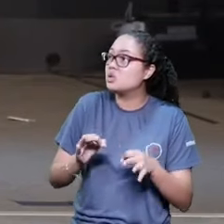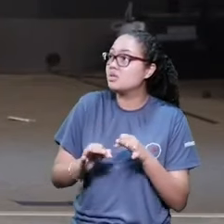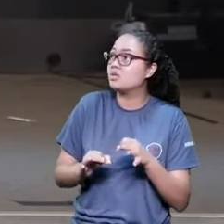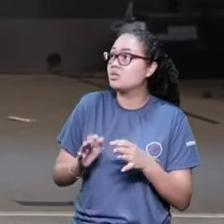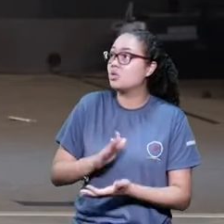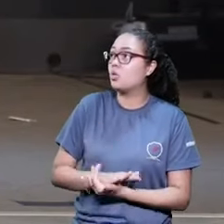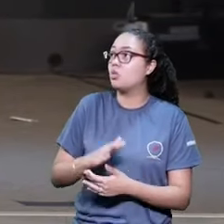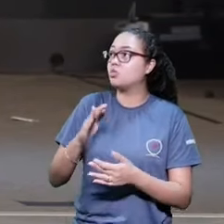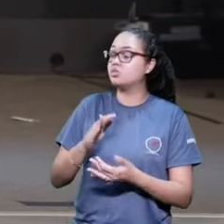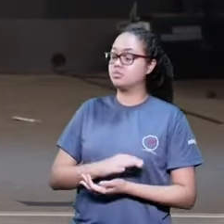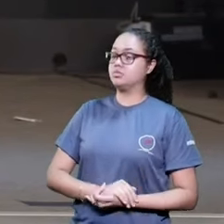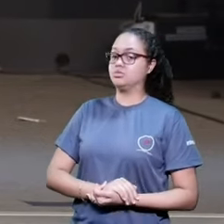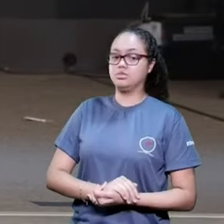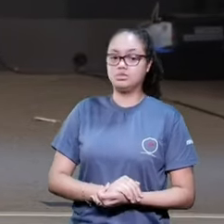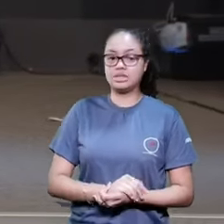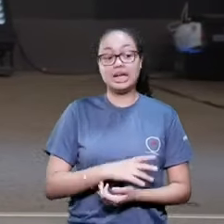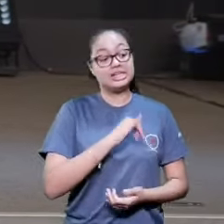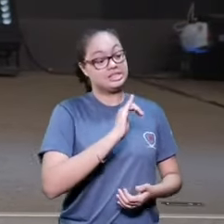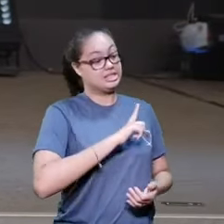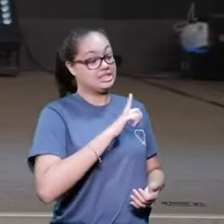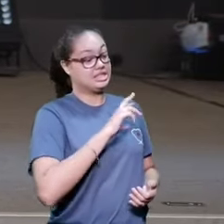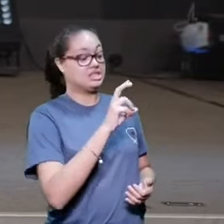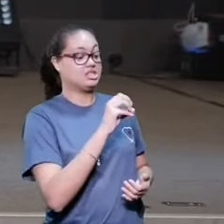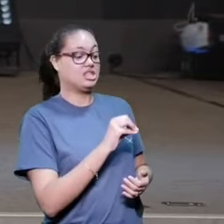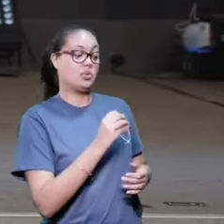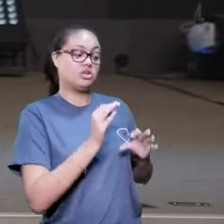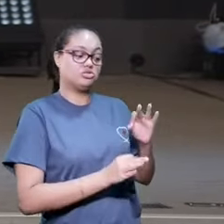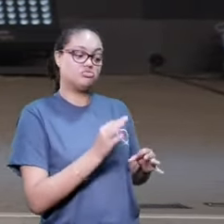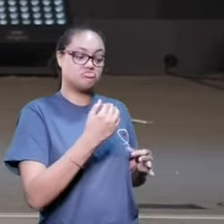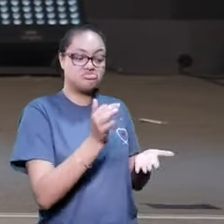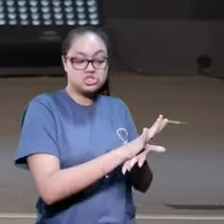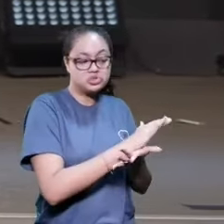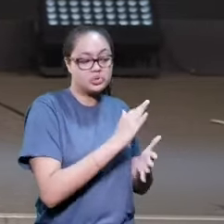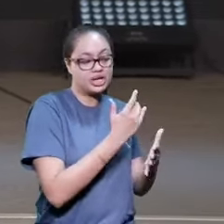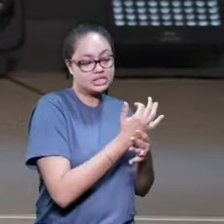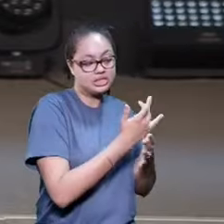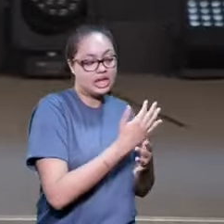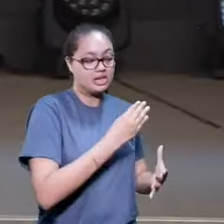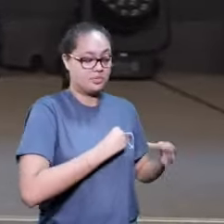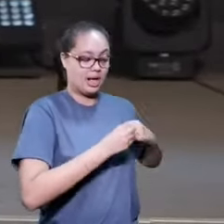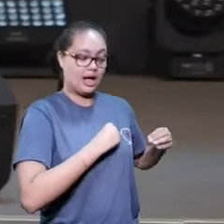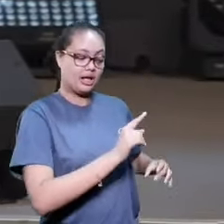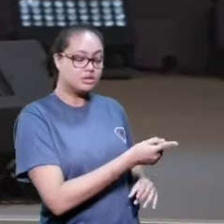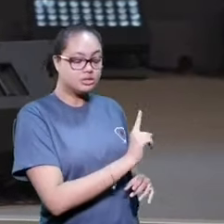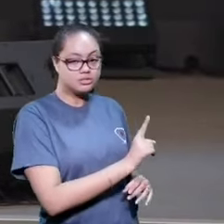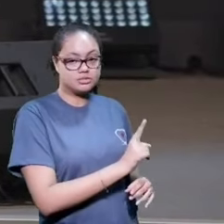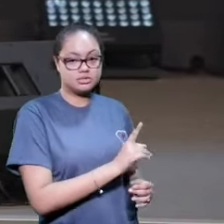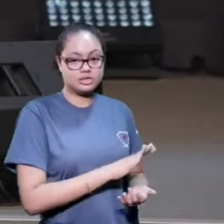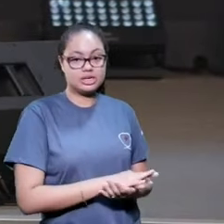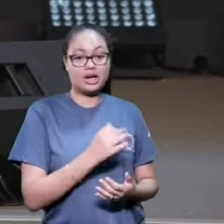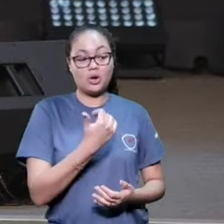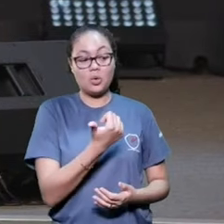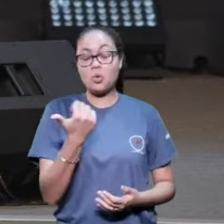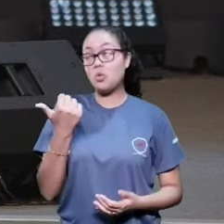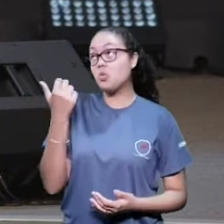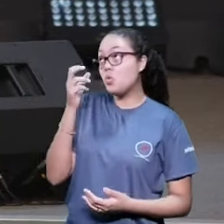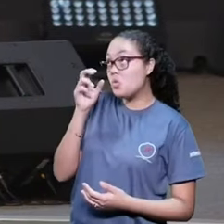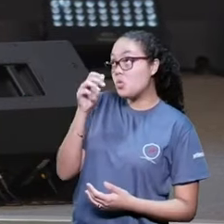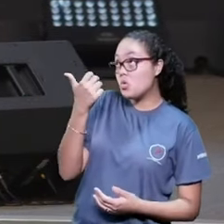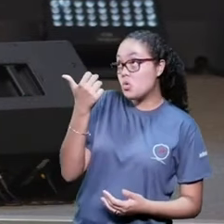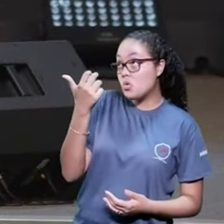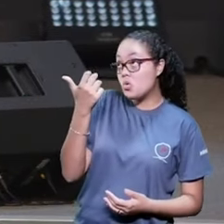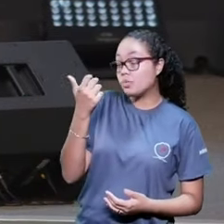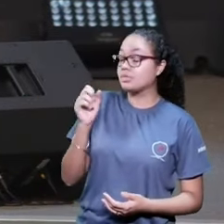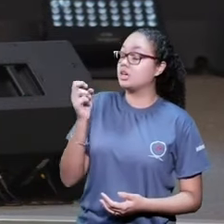com ímpio. Ele diz: não, se tiver 50 justos, eu não destruo. Aí ele fala: mas e se tiver 45? Ele fala: se